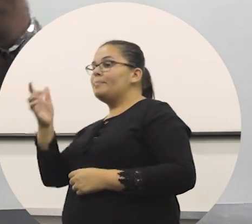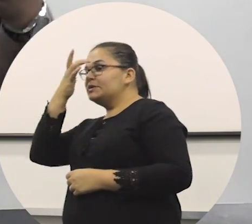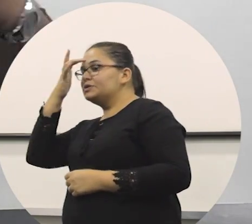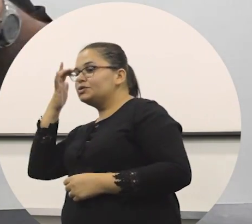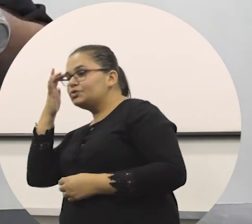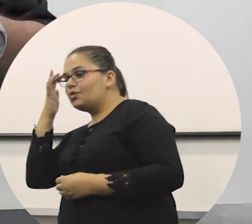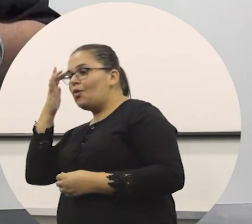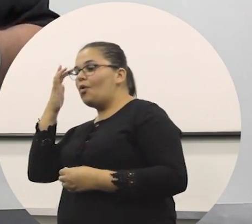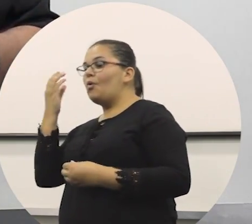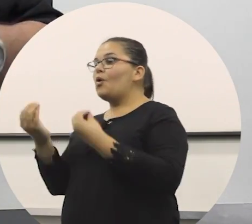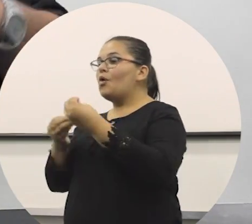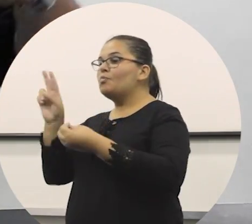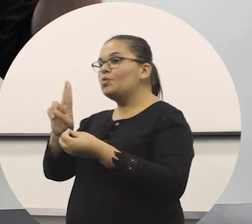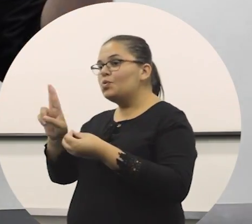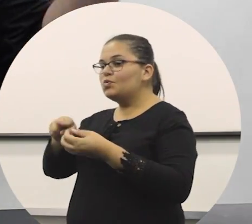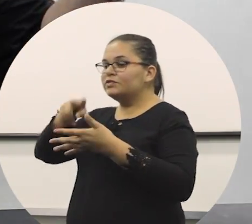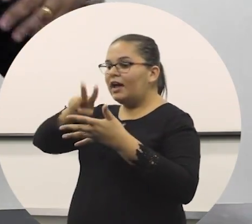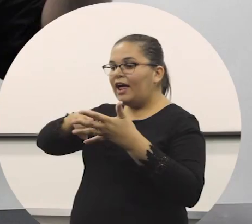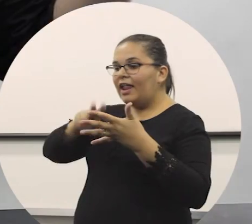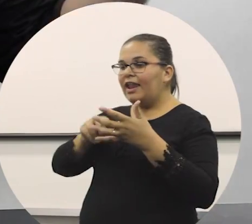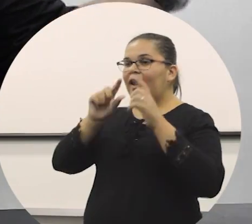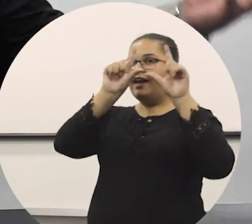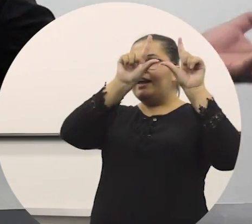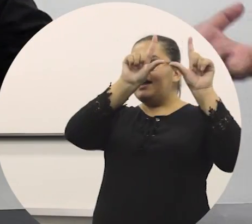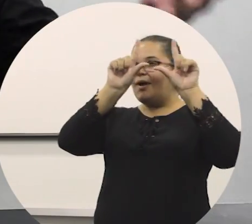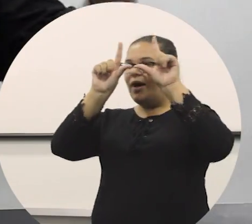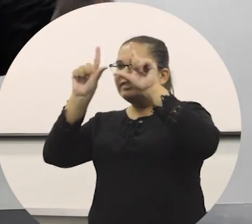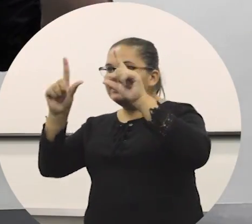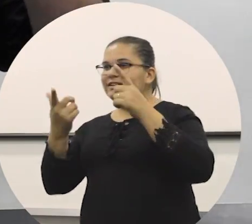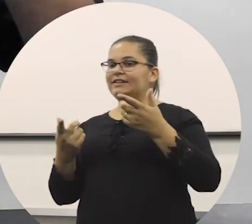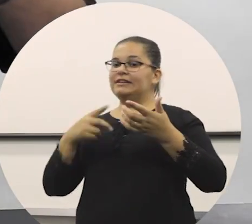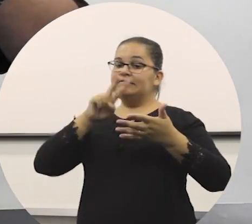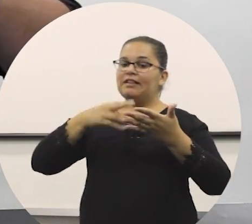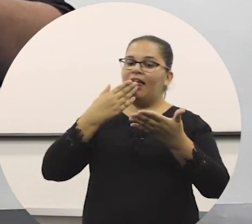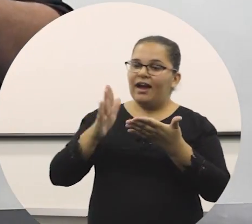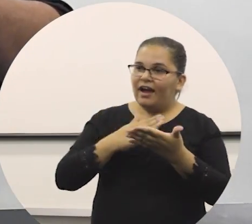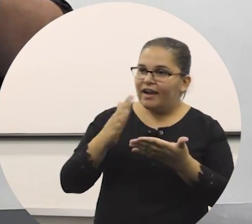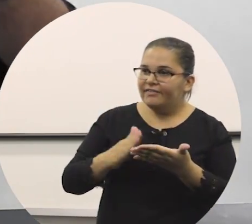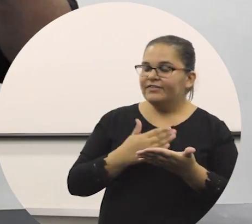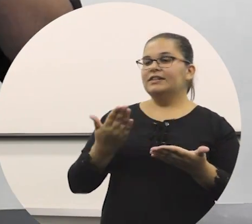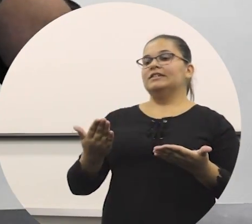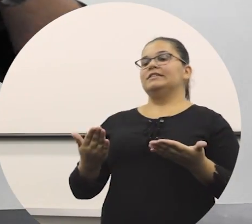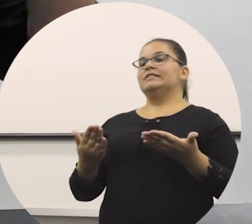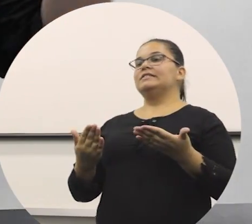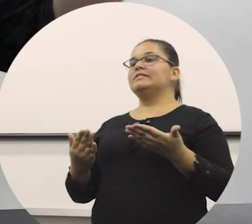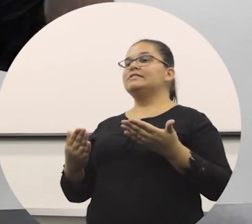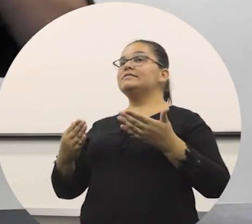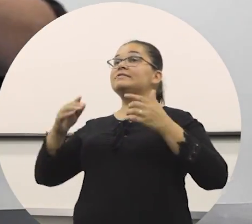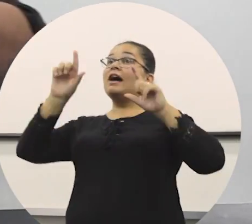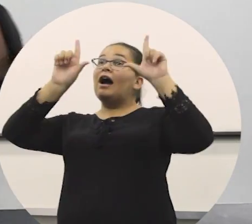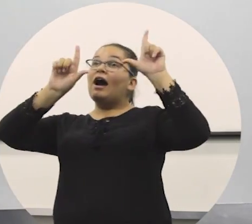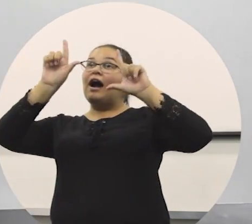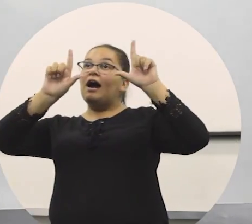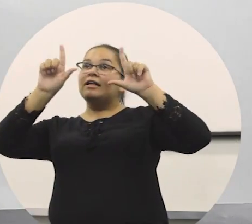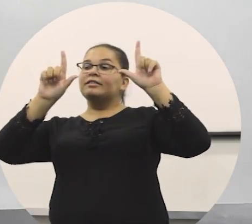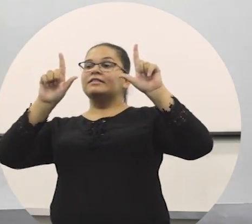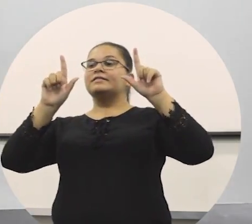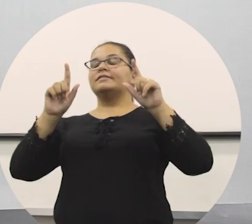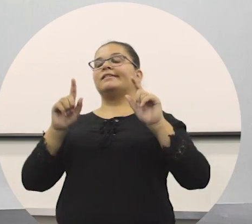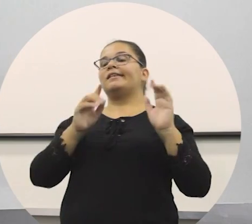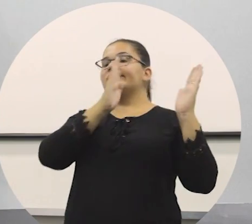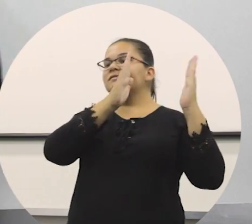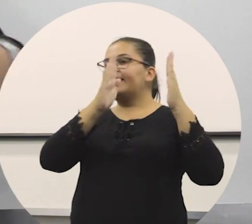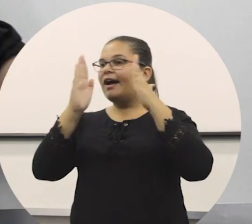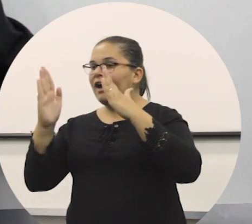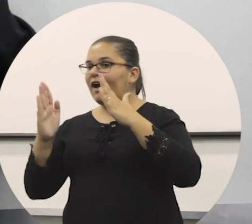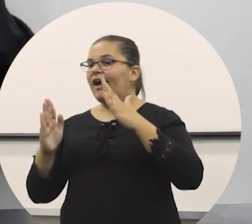a língua, né? Então, lendo gibis, a criança lendo revistas, os adolescentes assistindo séries, que eles vão